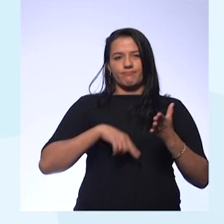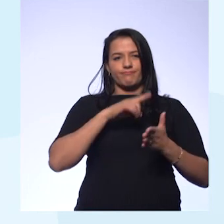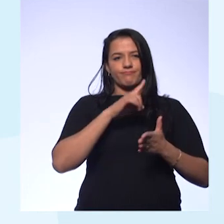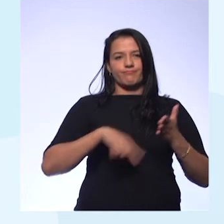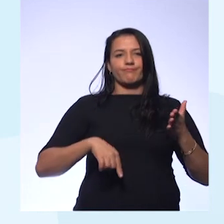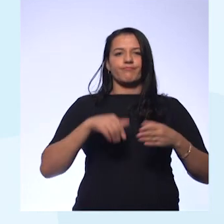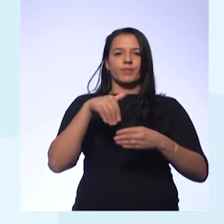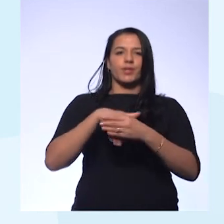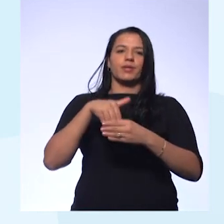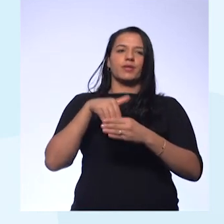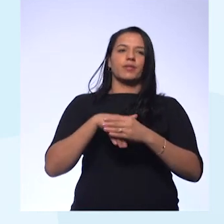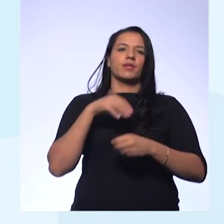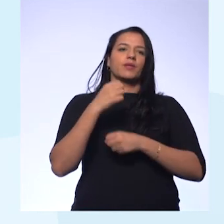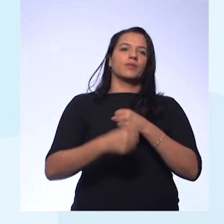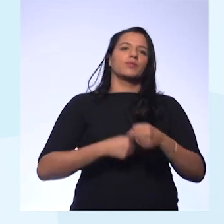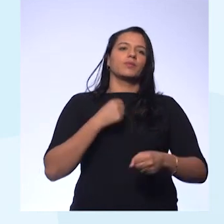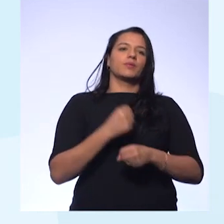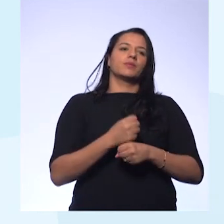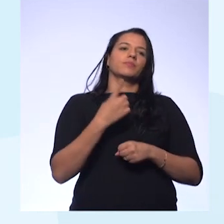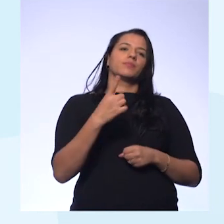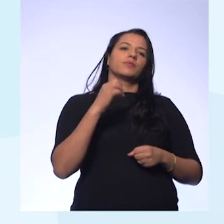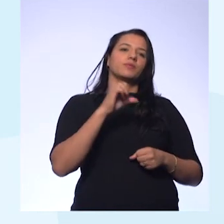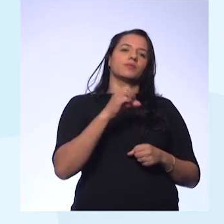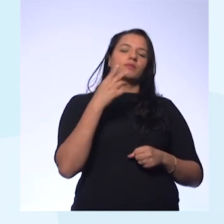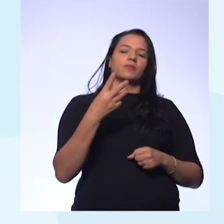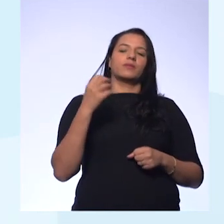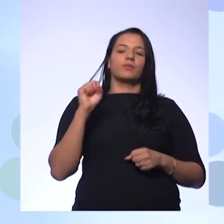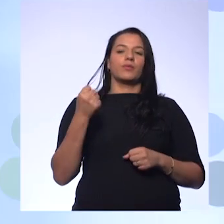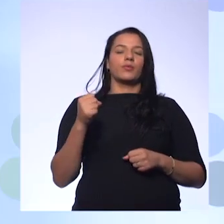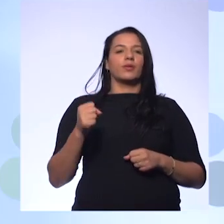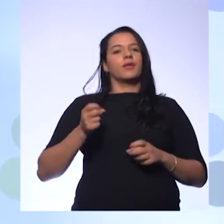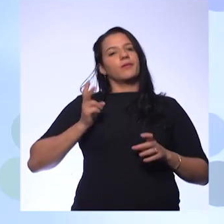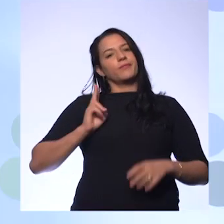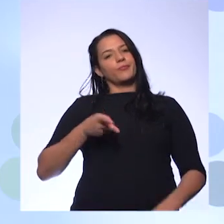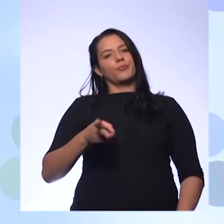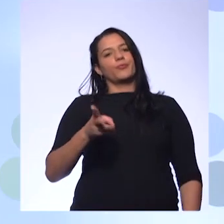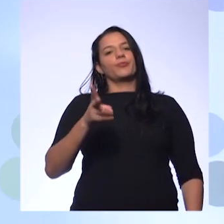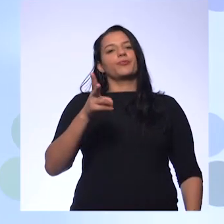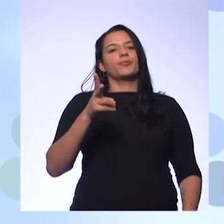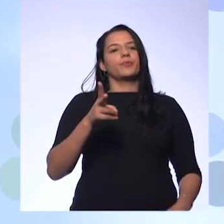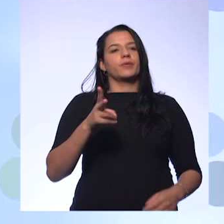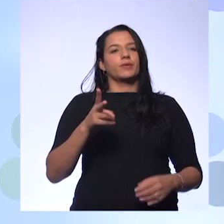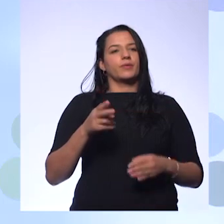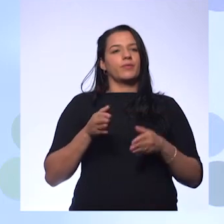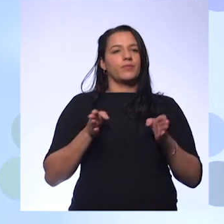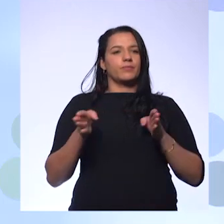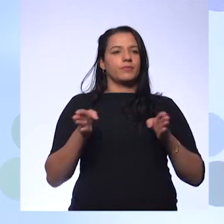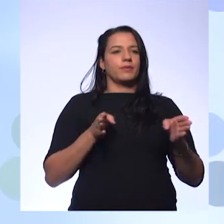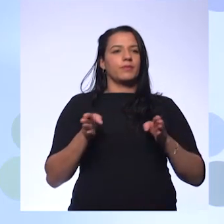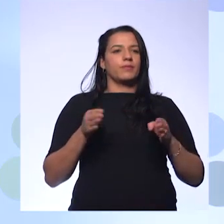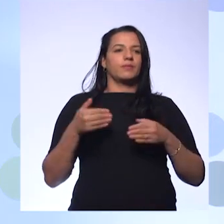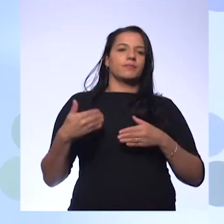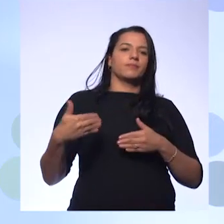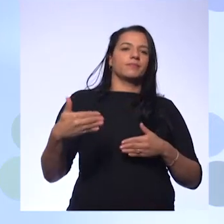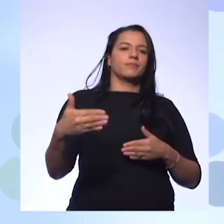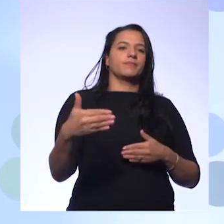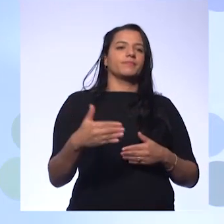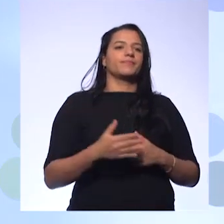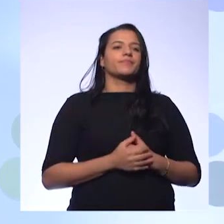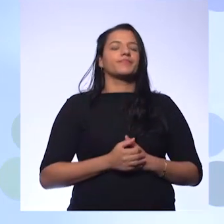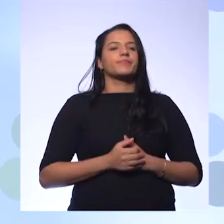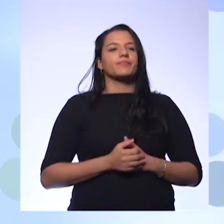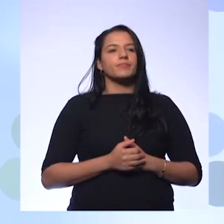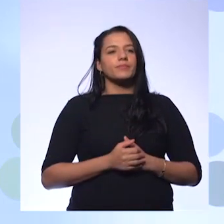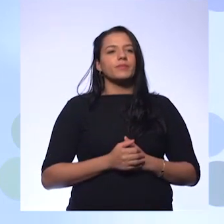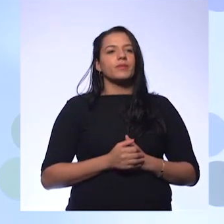as eleições de 1938, que seriam diretas, e continua no poder mais um tempinho. Aí, né, a última